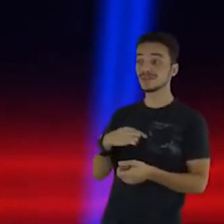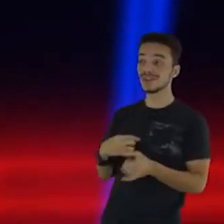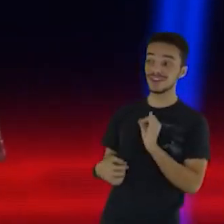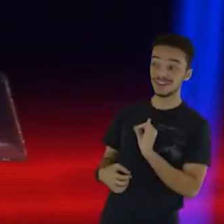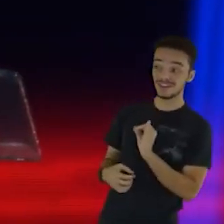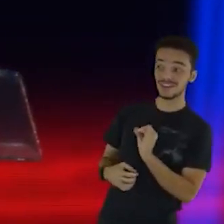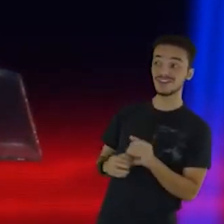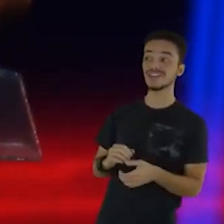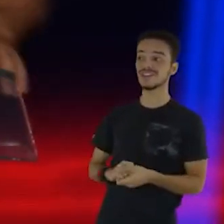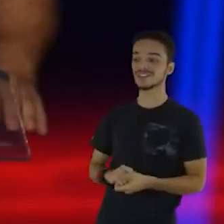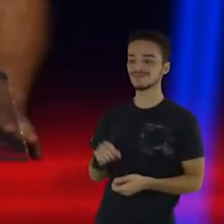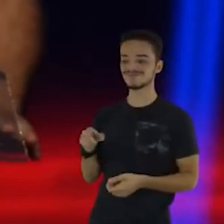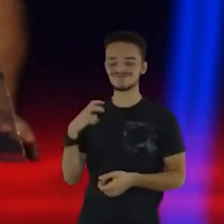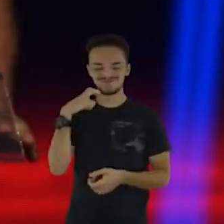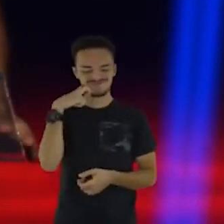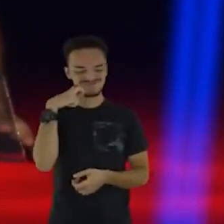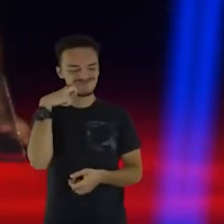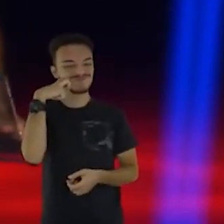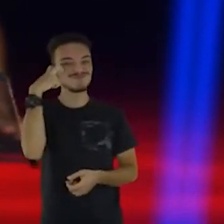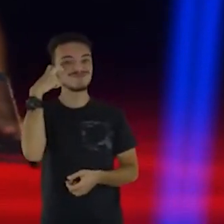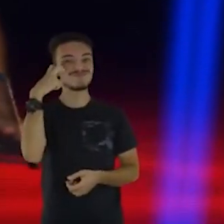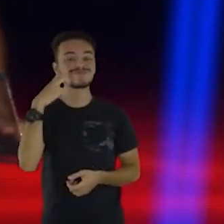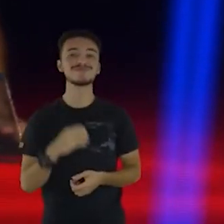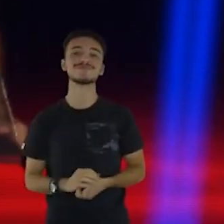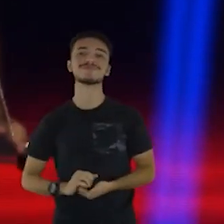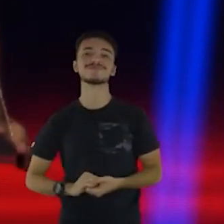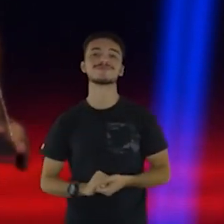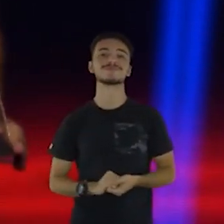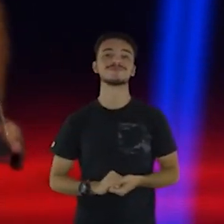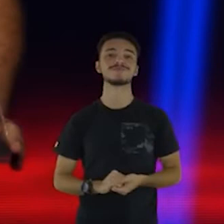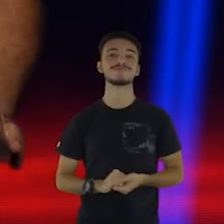E já, mas sabe por quê?